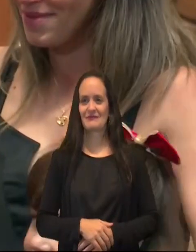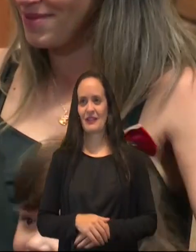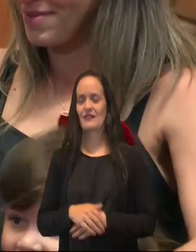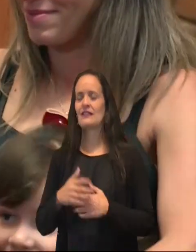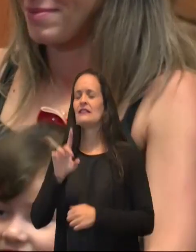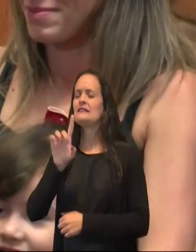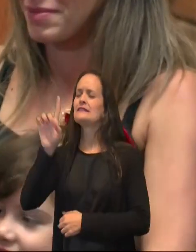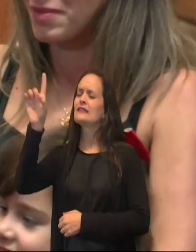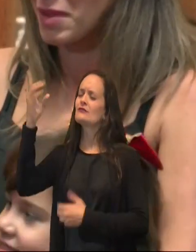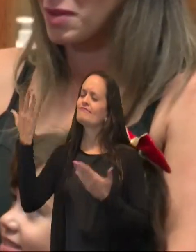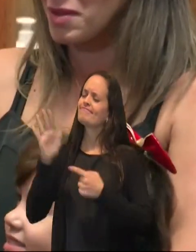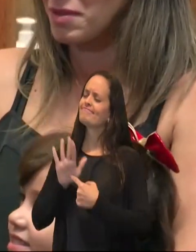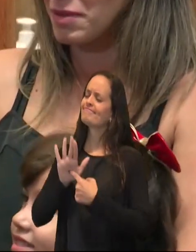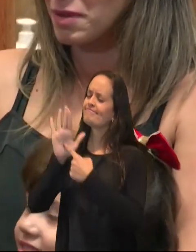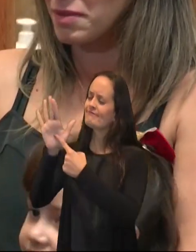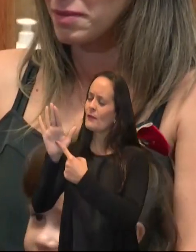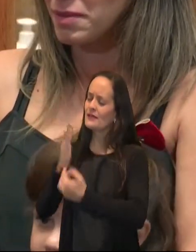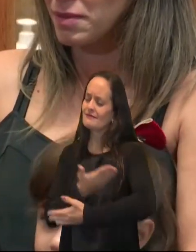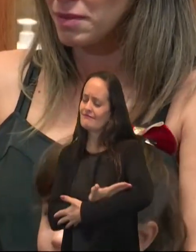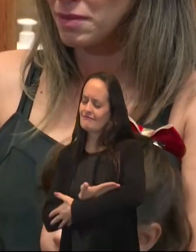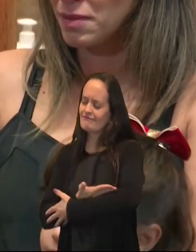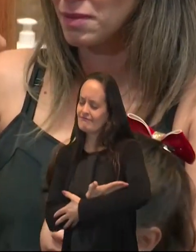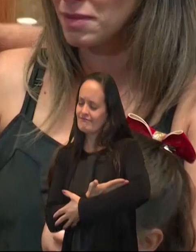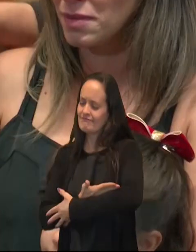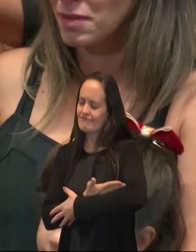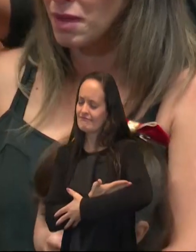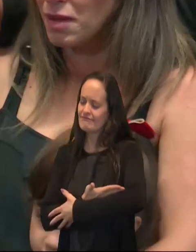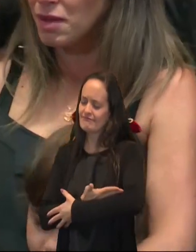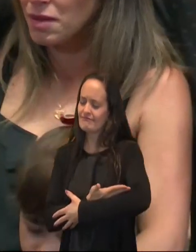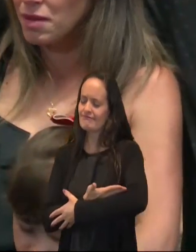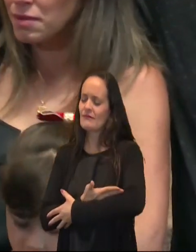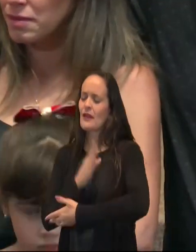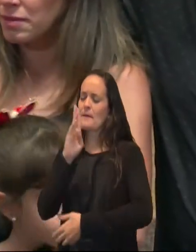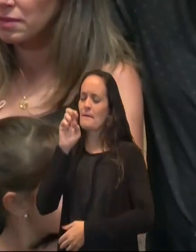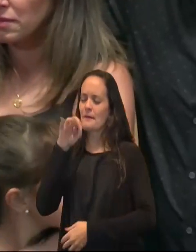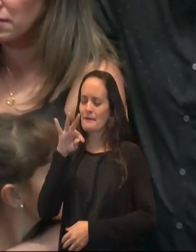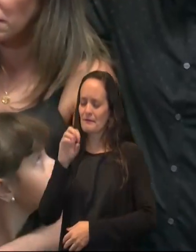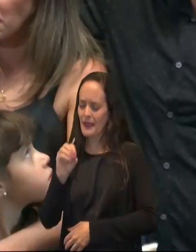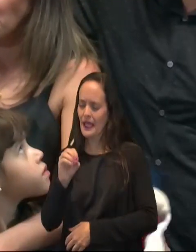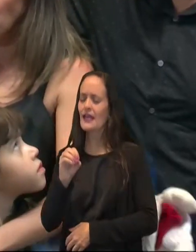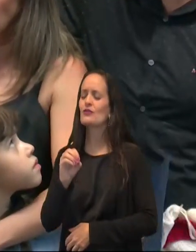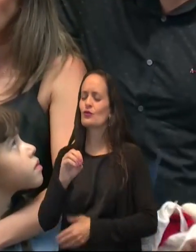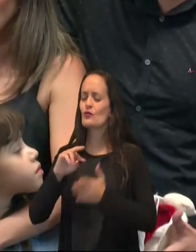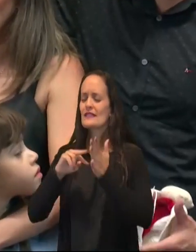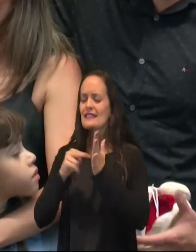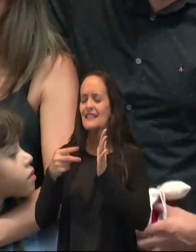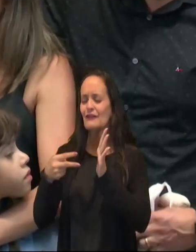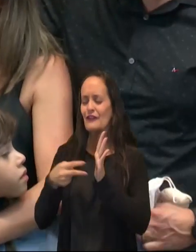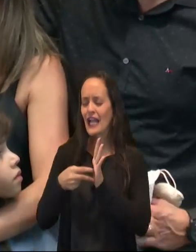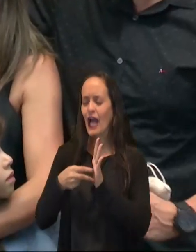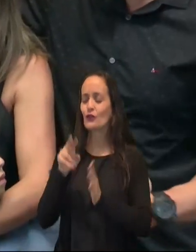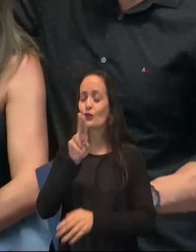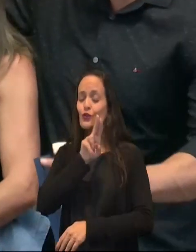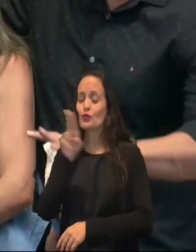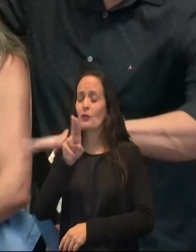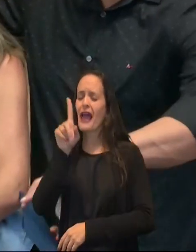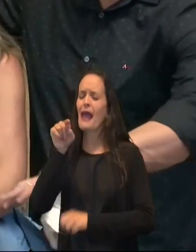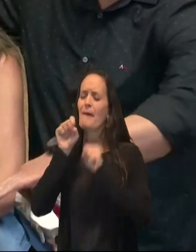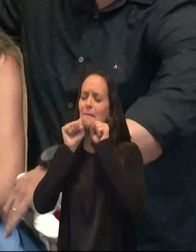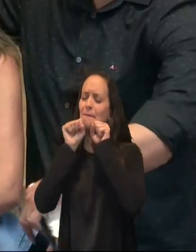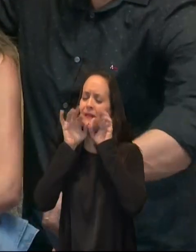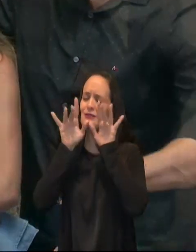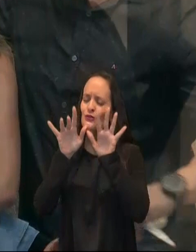Deus, apresentamos a Ti a vida desta criança, Bento, cujo significado do nome é bendito,